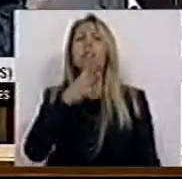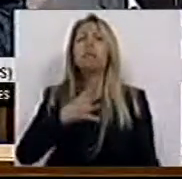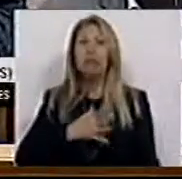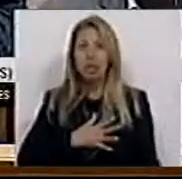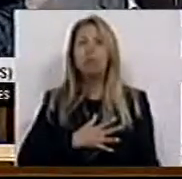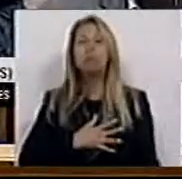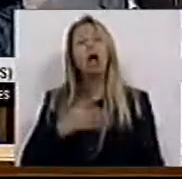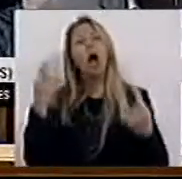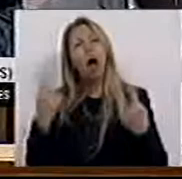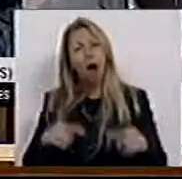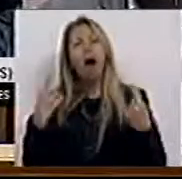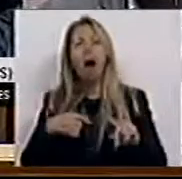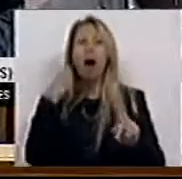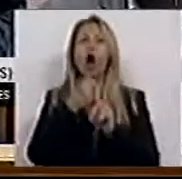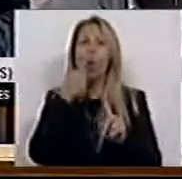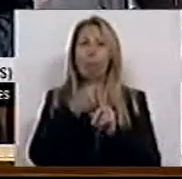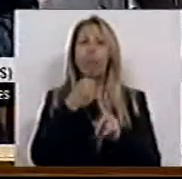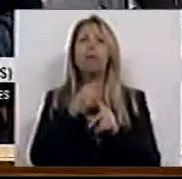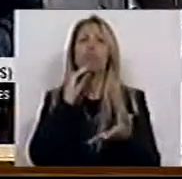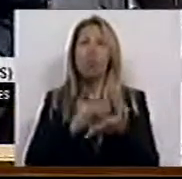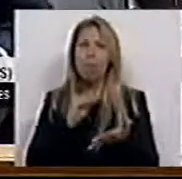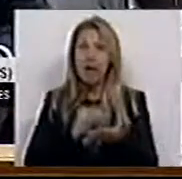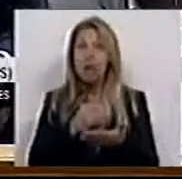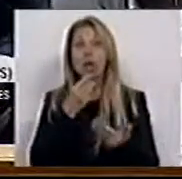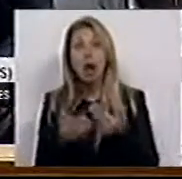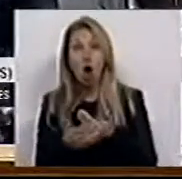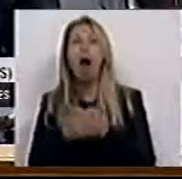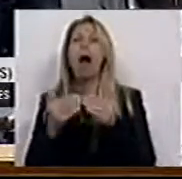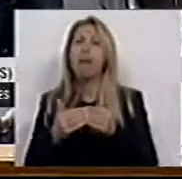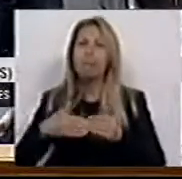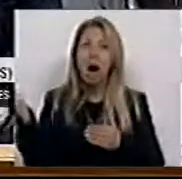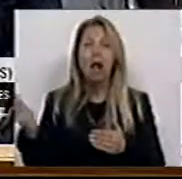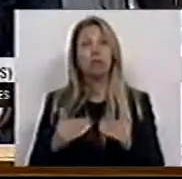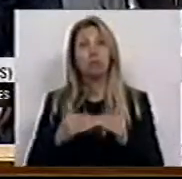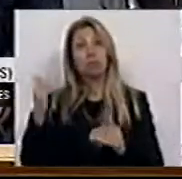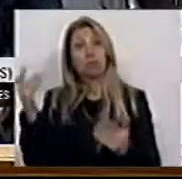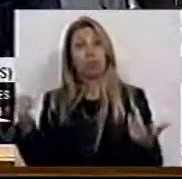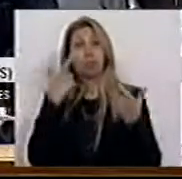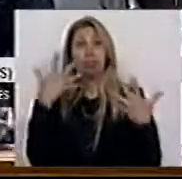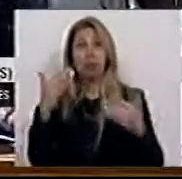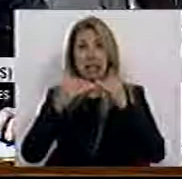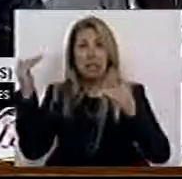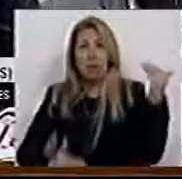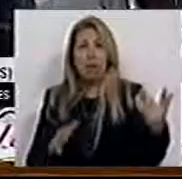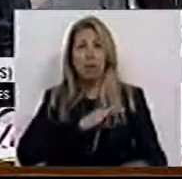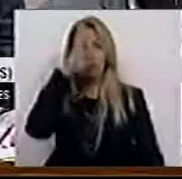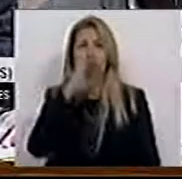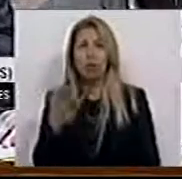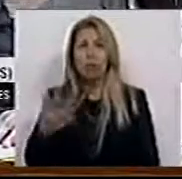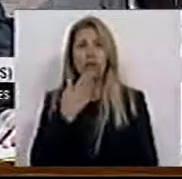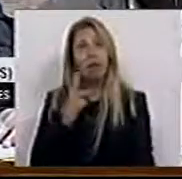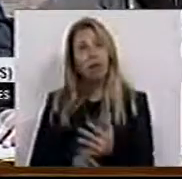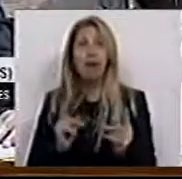há mais combate à pobreza nos idosos, mais desigualdade, Sr. Ministro. Isso é que é a